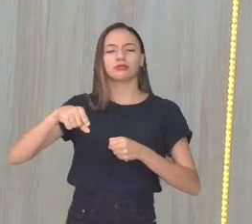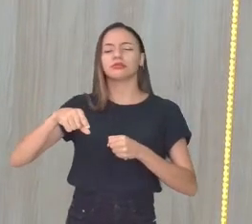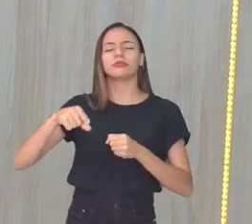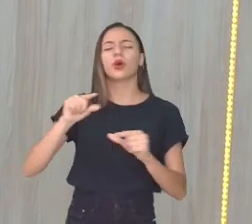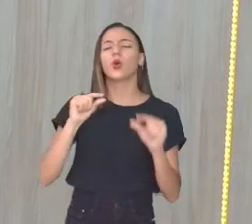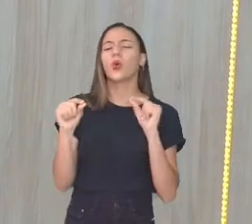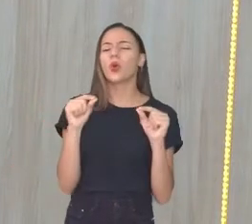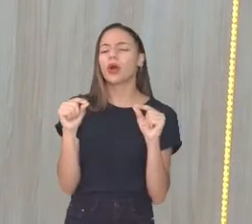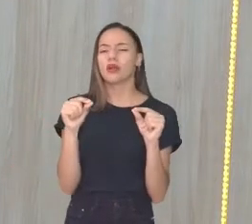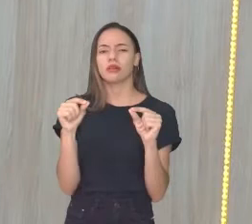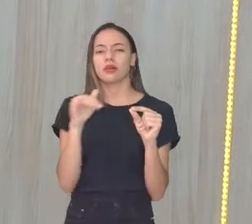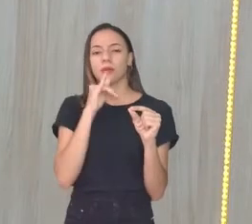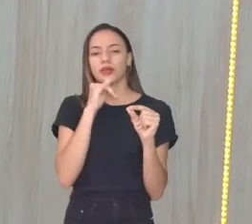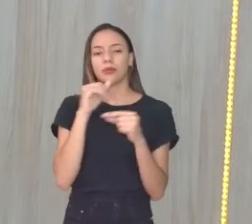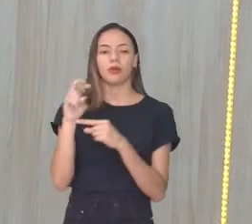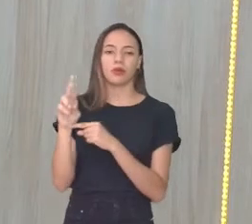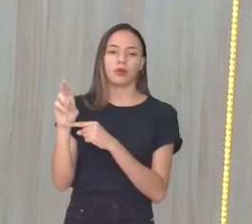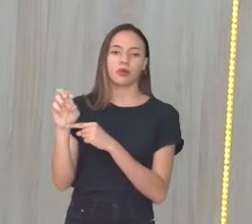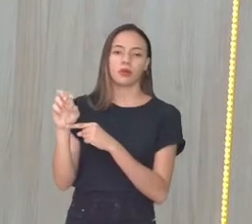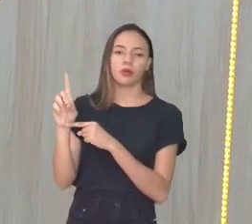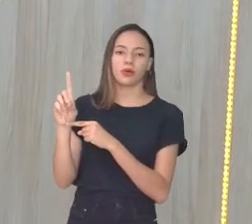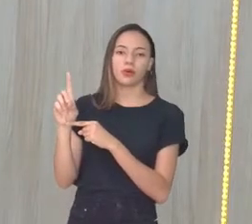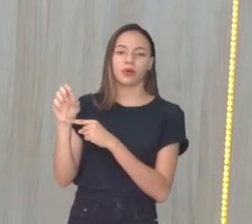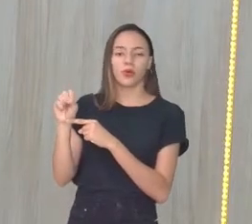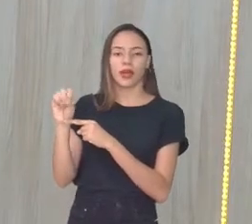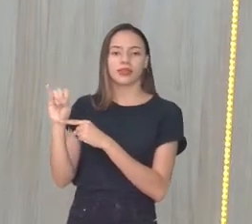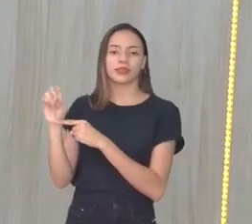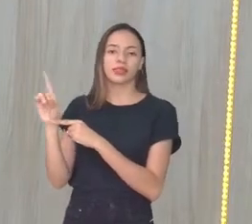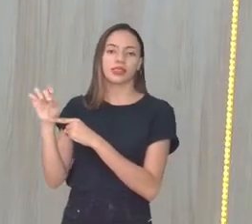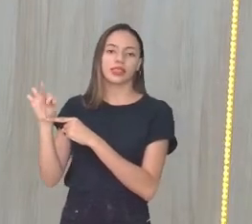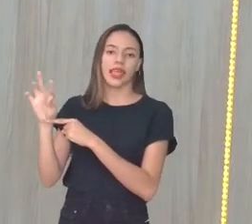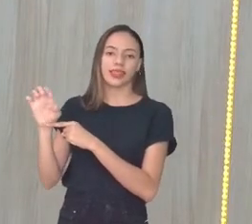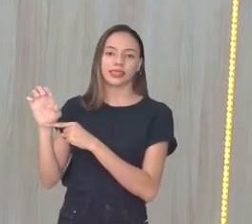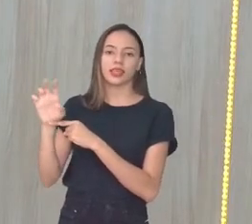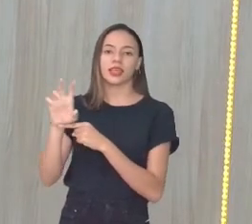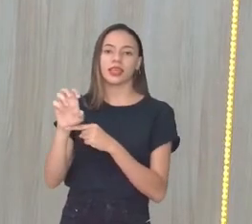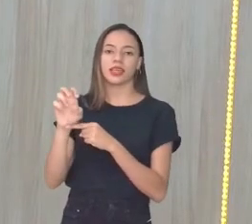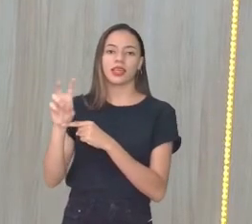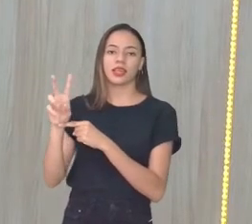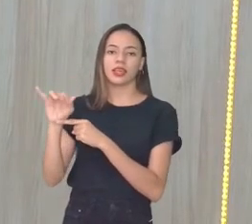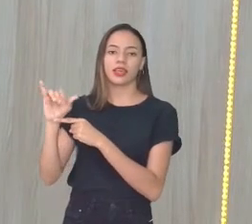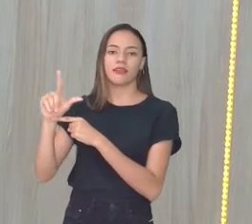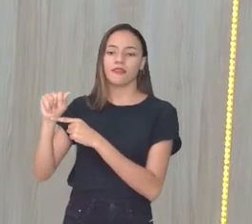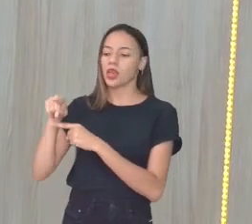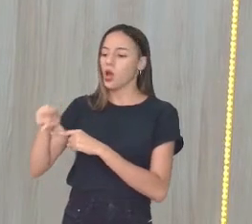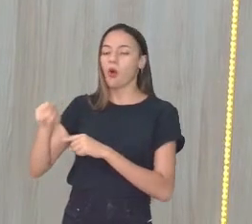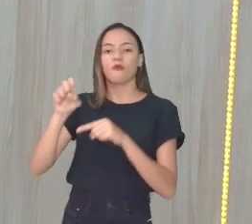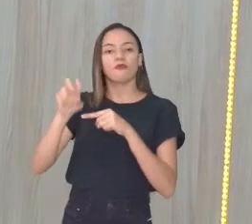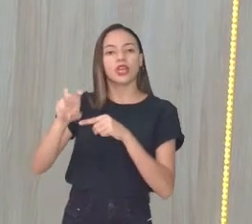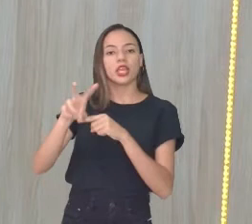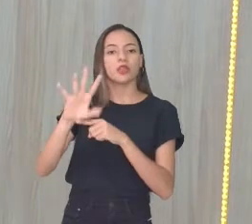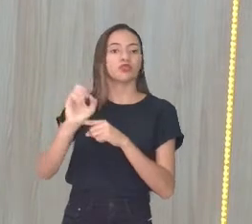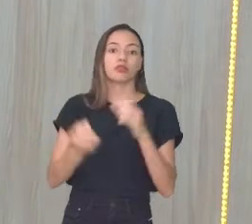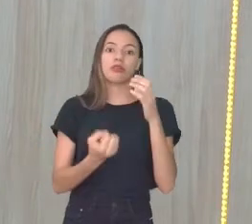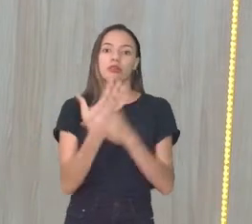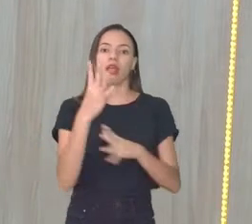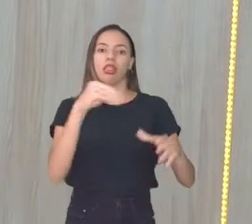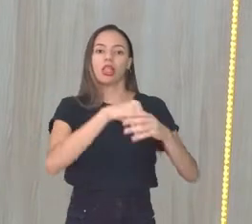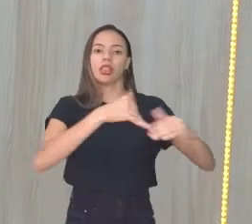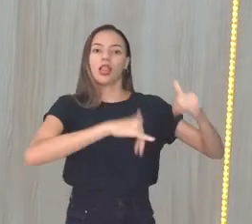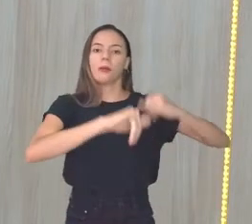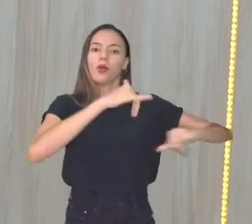aquilo? Por exemplo, Resident Evil foi um vírus produzido em laboratório. Né? E aí a gente fica